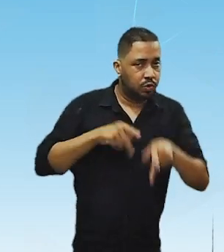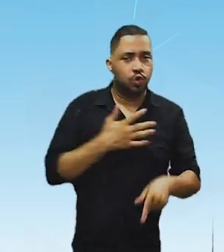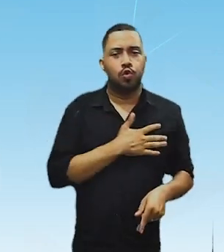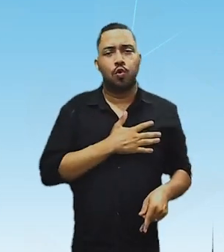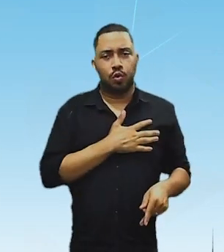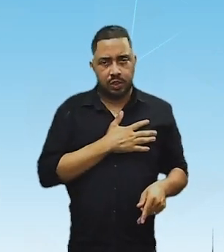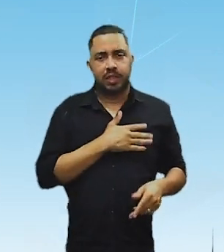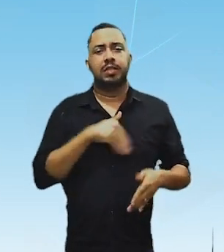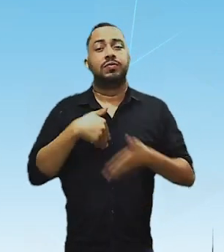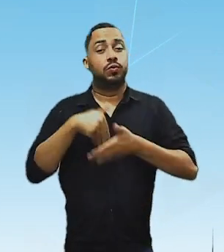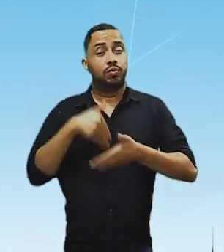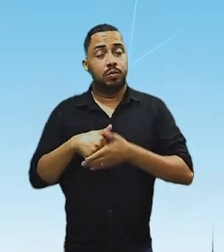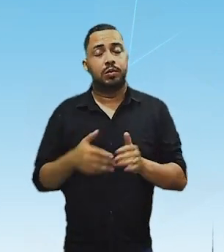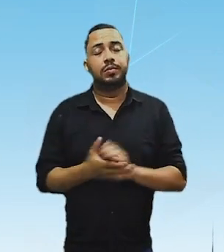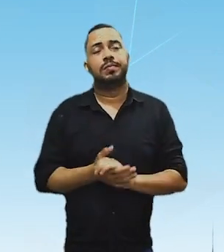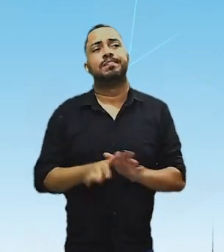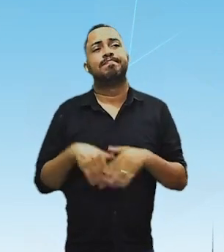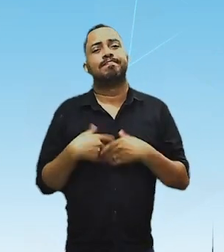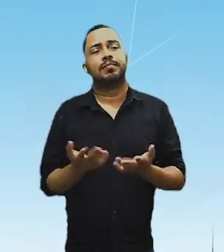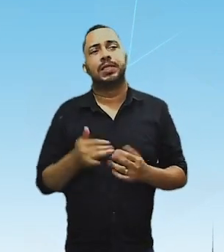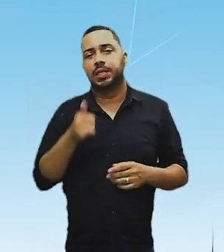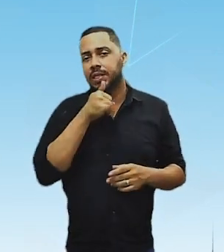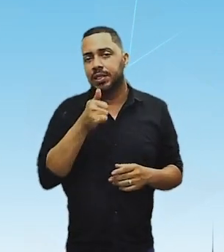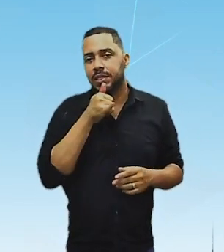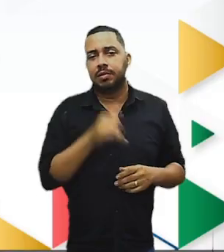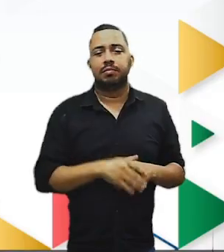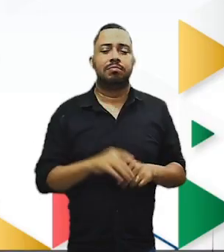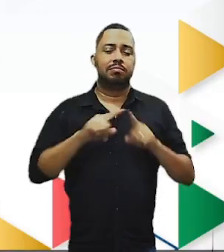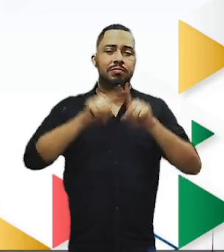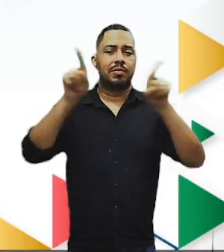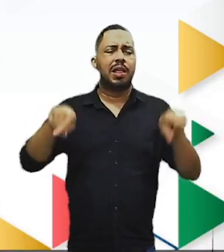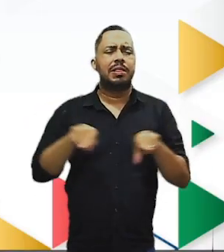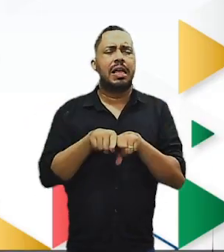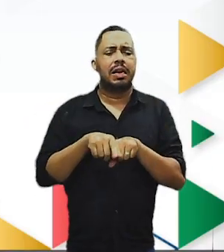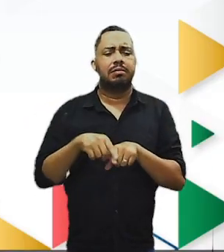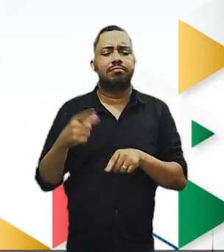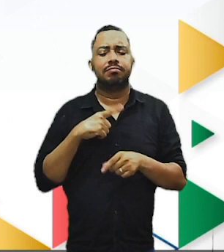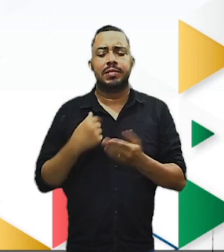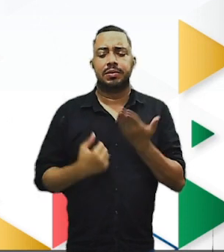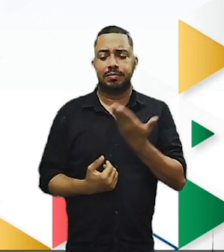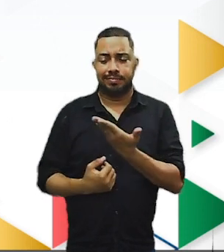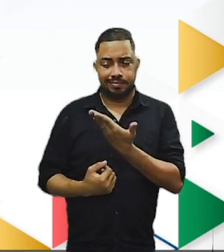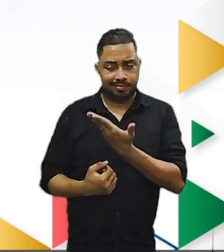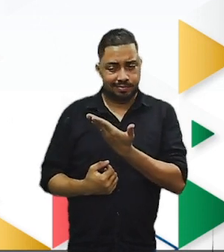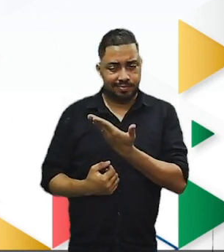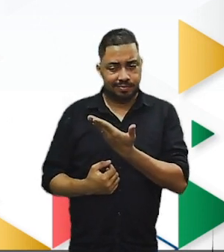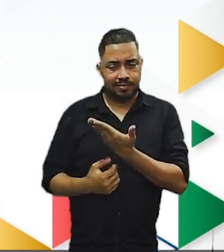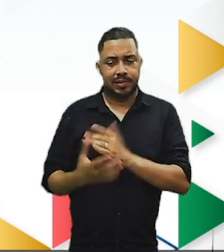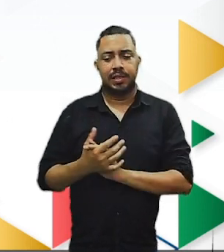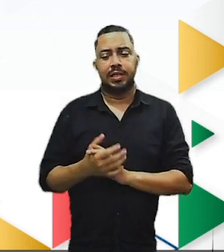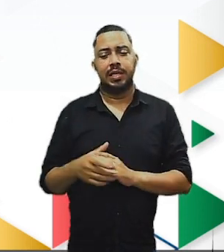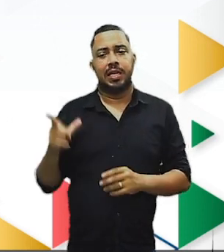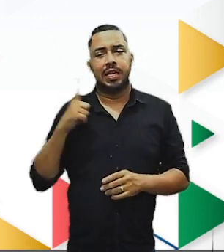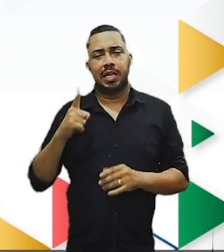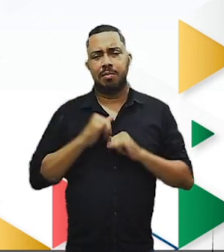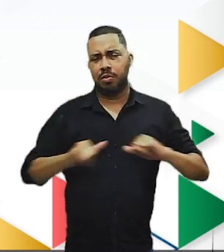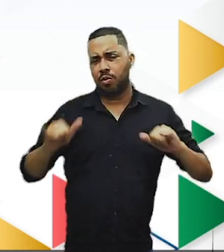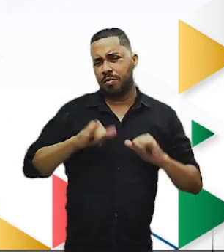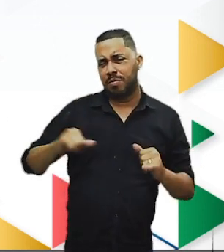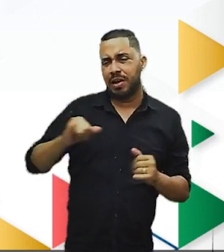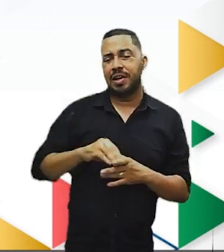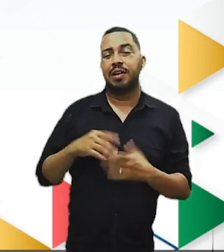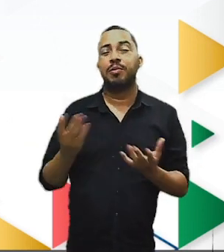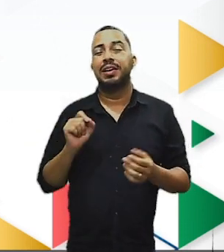de futebol. Então, por exemplo, na tela, o que é que nós temos aqui? Olha aí, a propaganda é a alma do negócio. O que é que nós